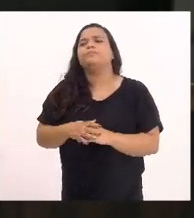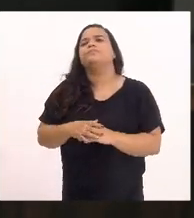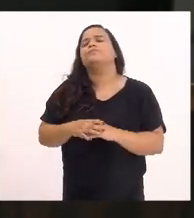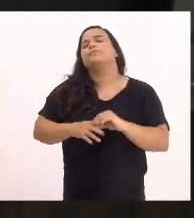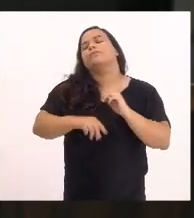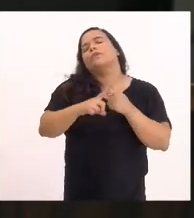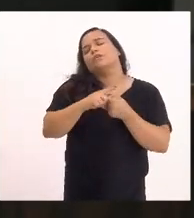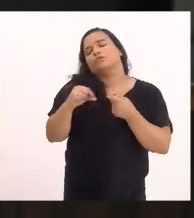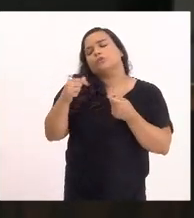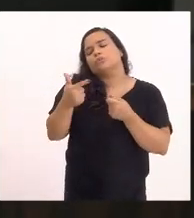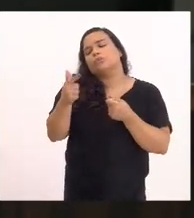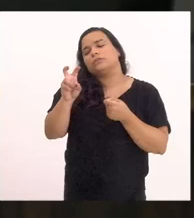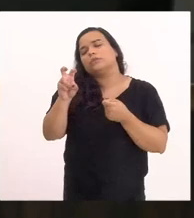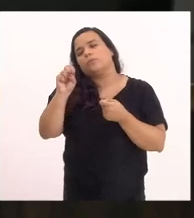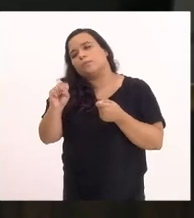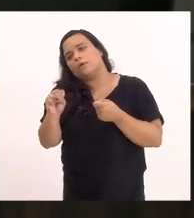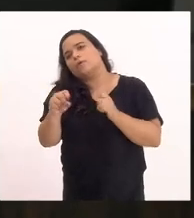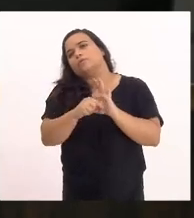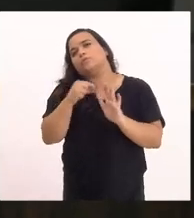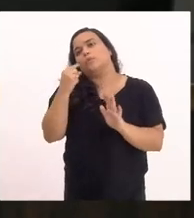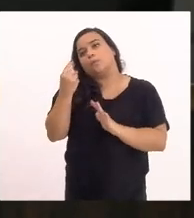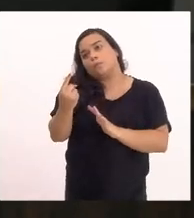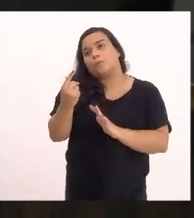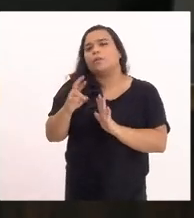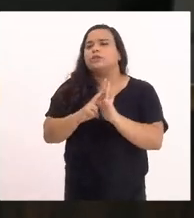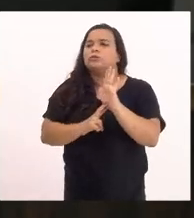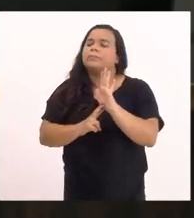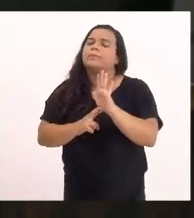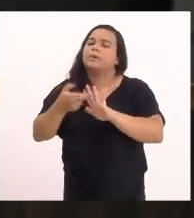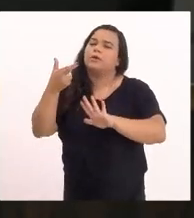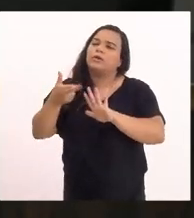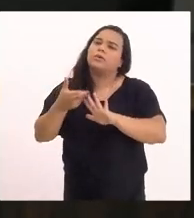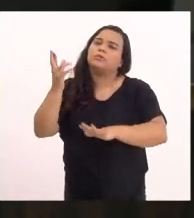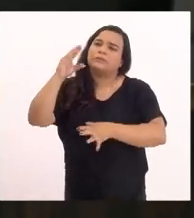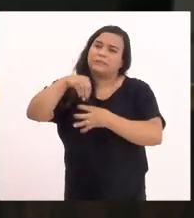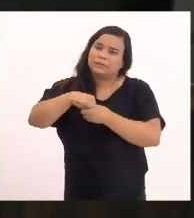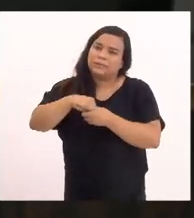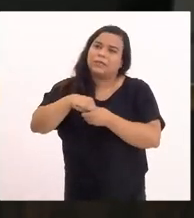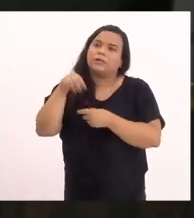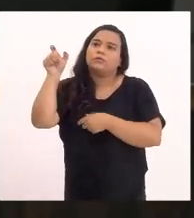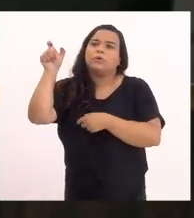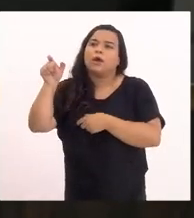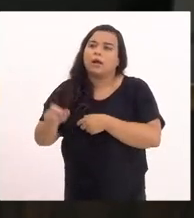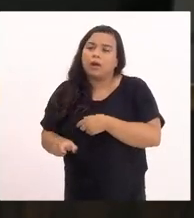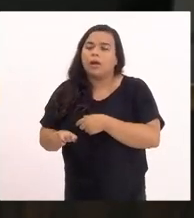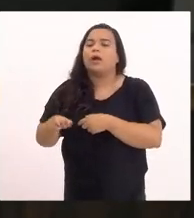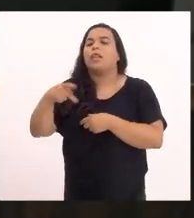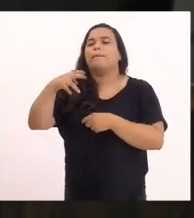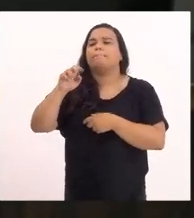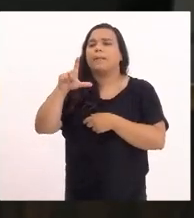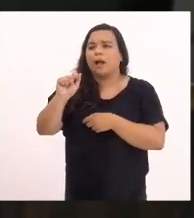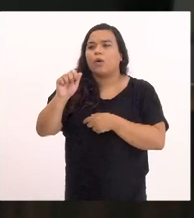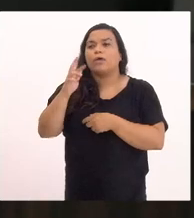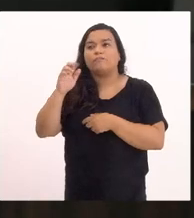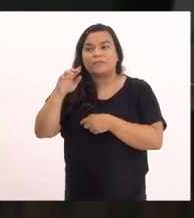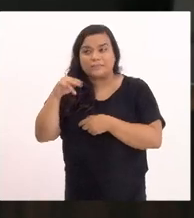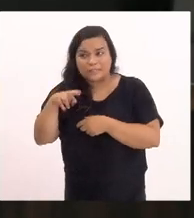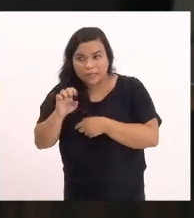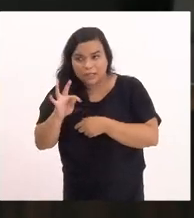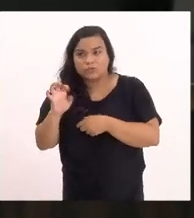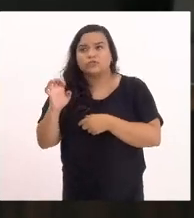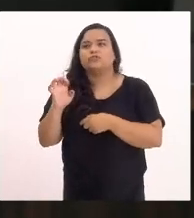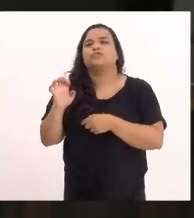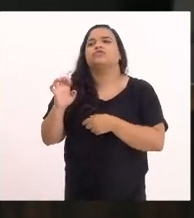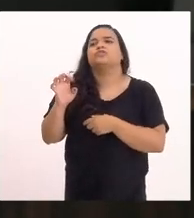1 do Regimento Interno, assumiu o mandato de deputado estadual a segunda suplente de Solidariedade, a senhora Paula Francinete Machado de Jesus,